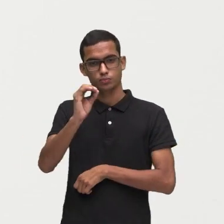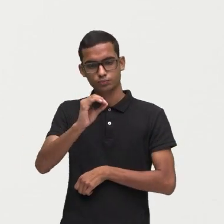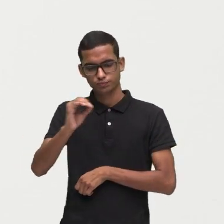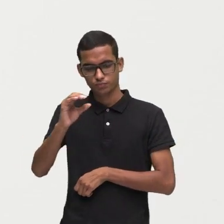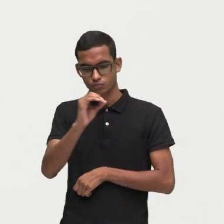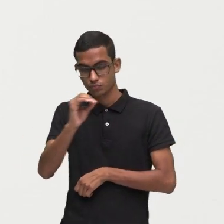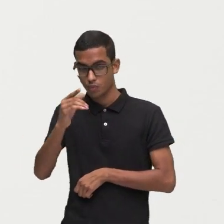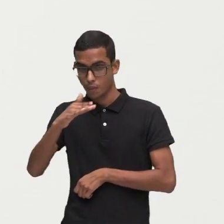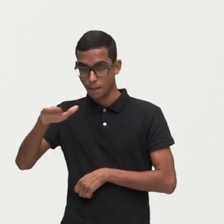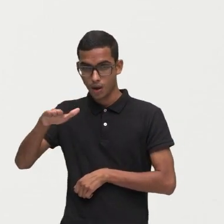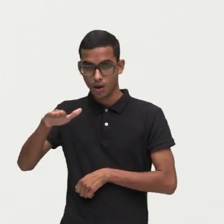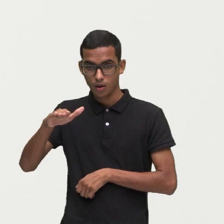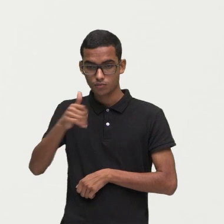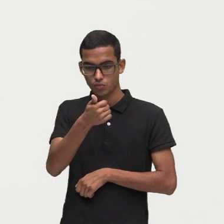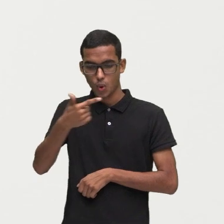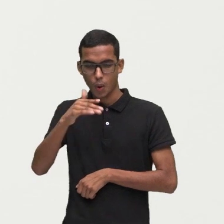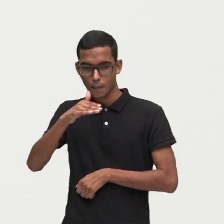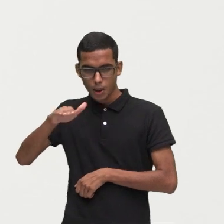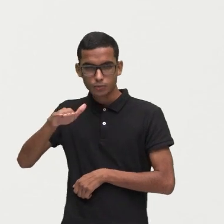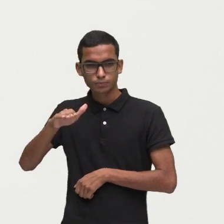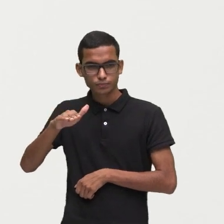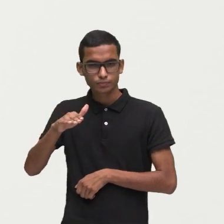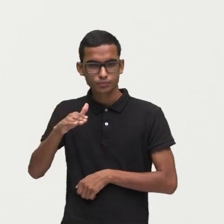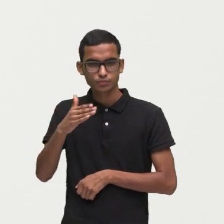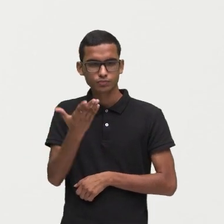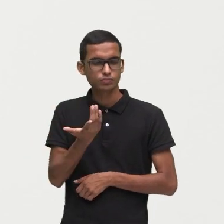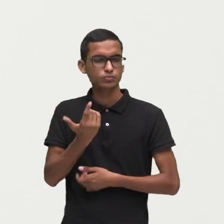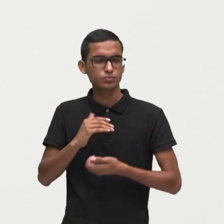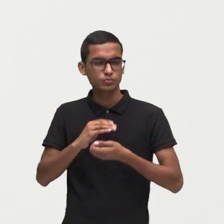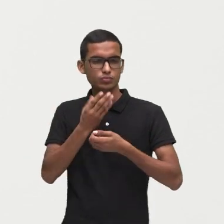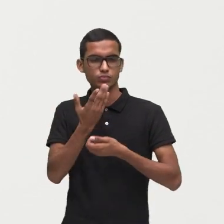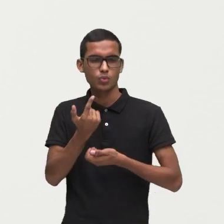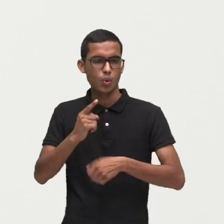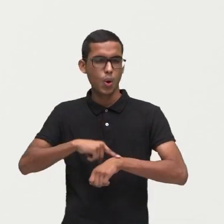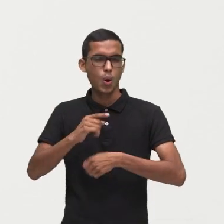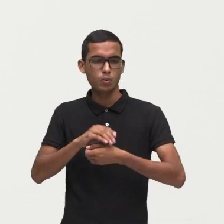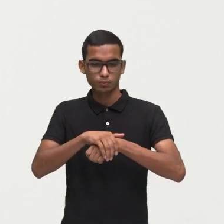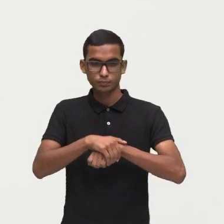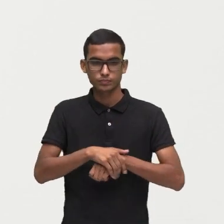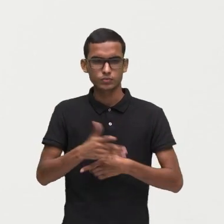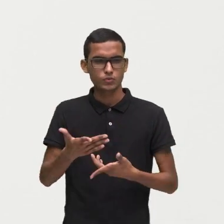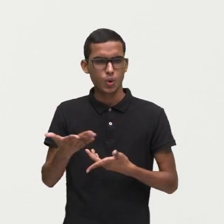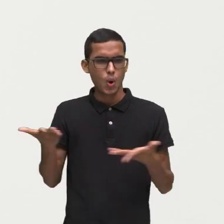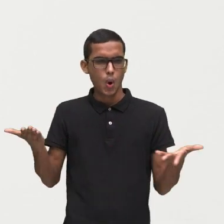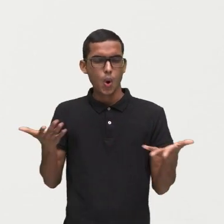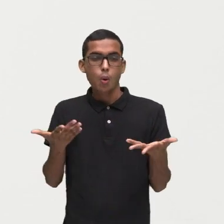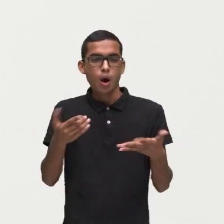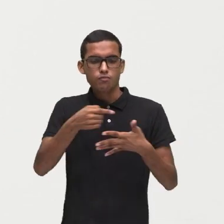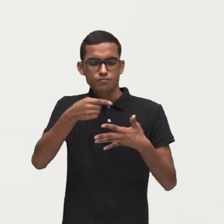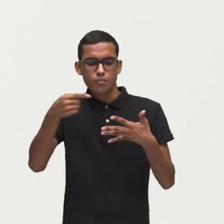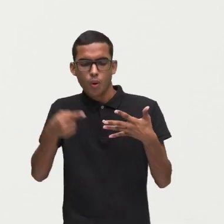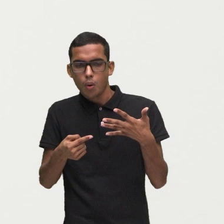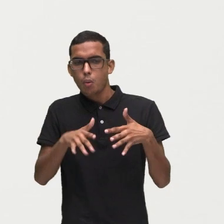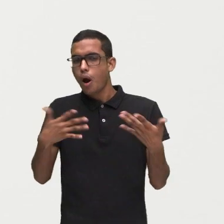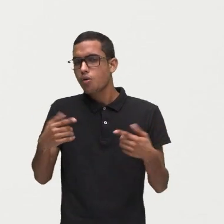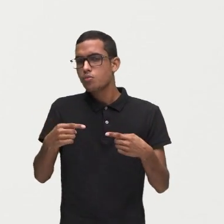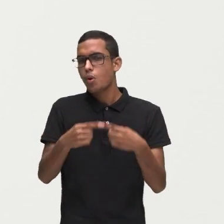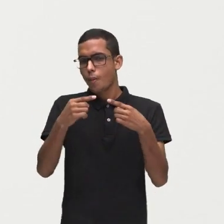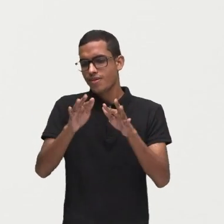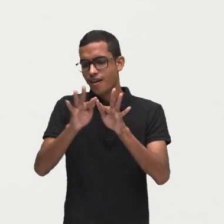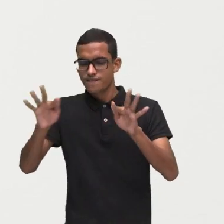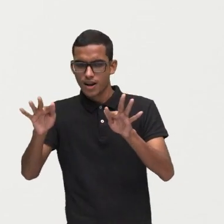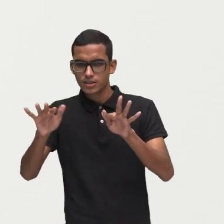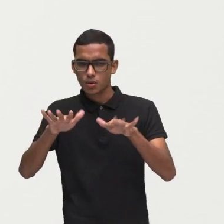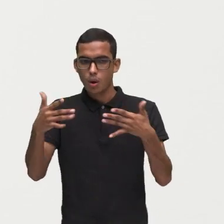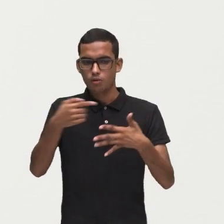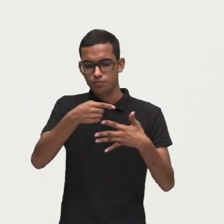verbal? Eu quero que você me diga se ele está, letra A, no presente do indicativo, letra B, no pretérito imperfeito, ou